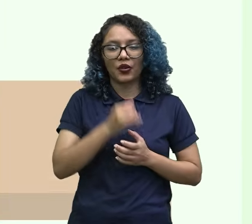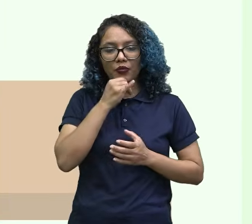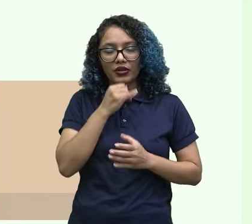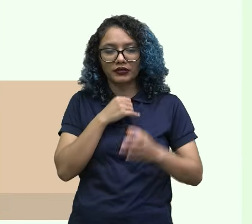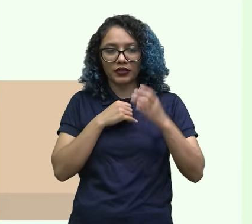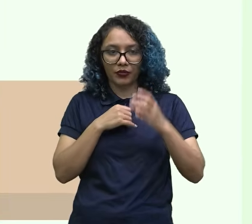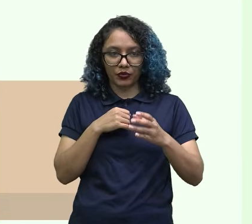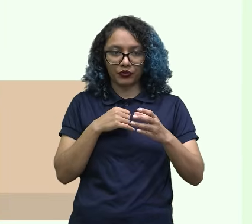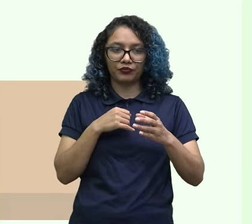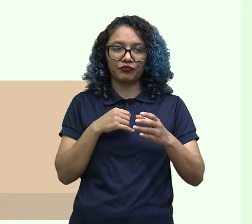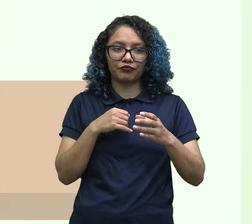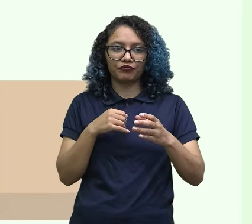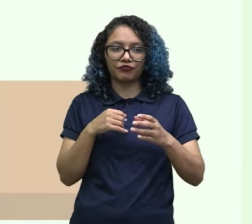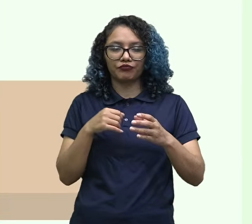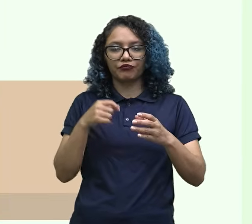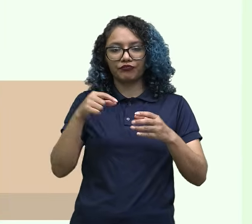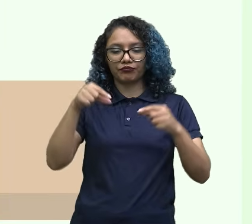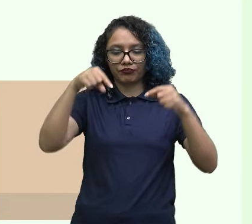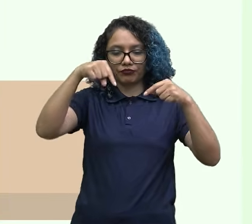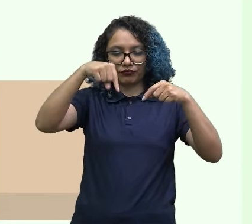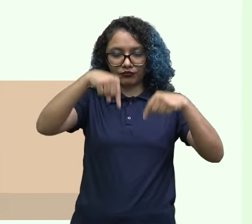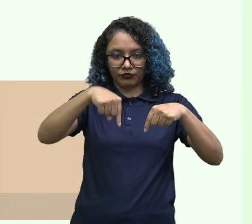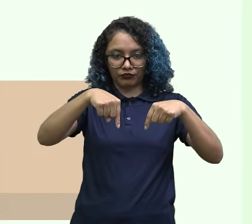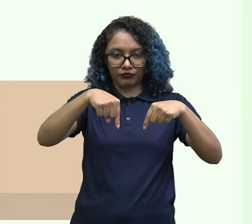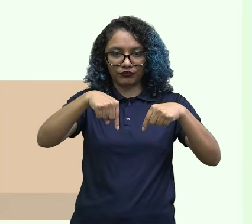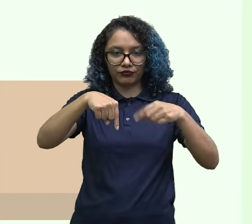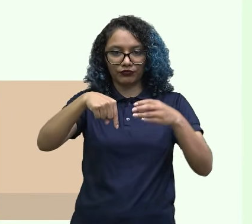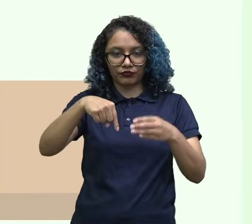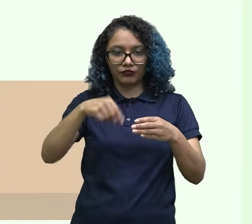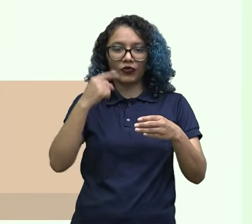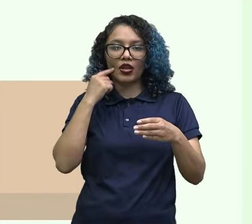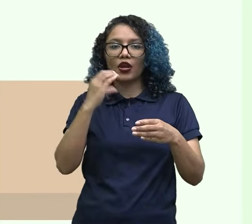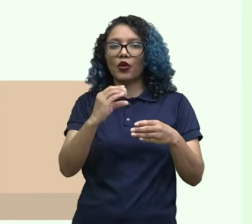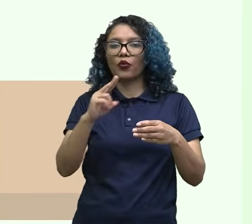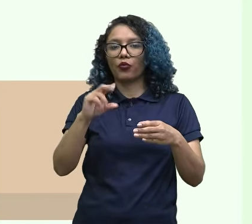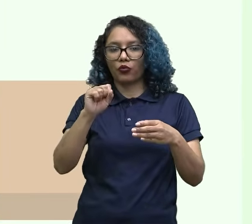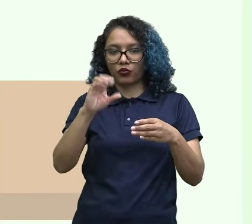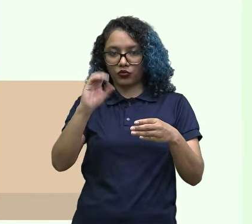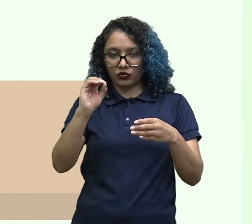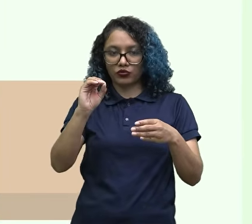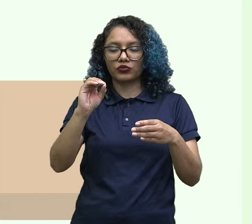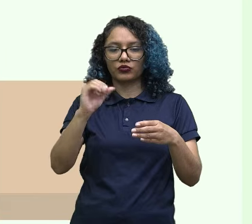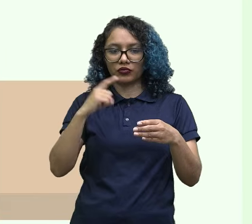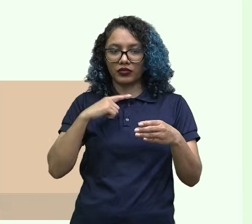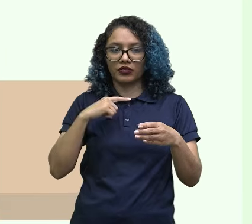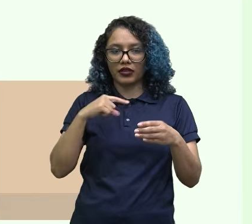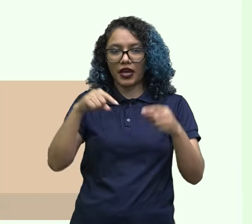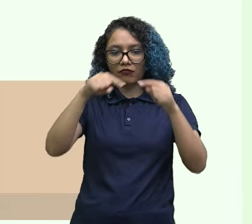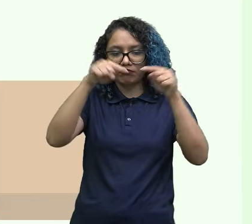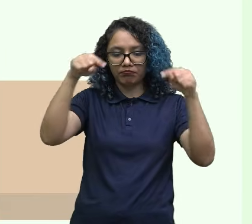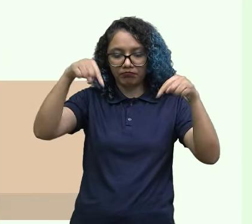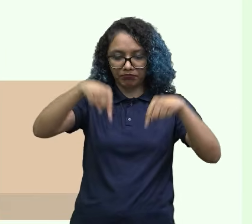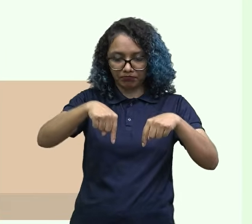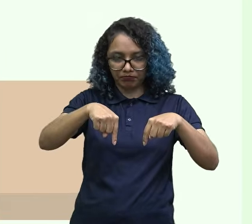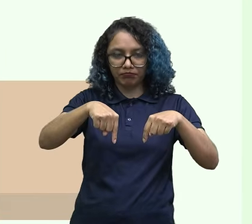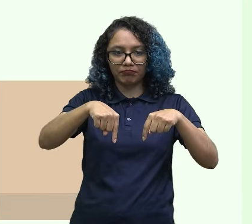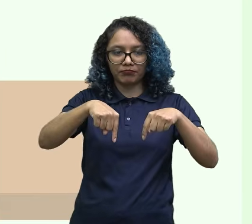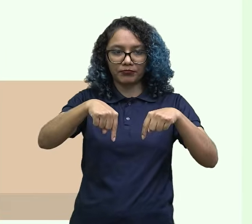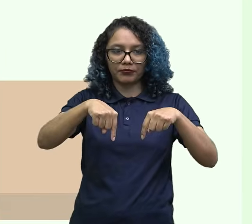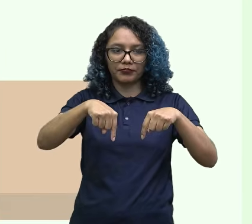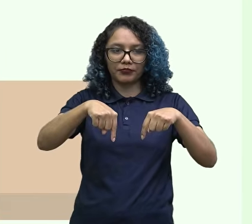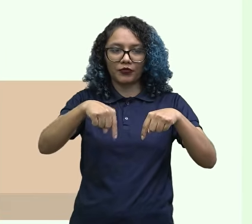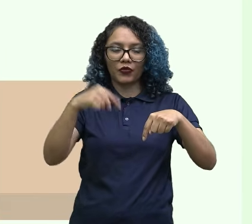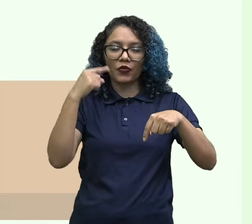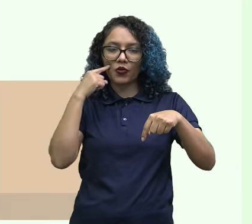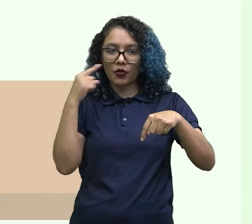seja colocada uma solução aquosa de sulfato de cobre 2, com 2 eletrodos mergulhados nela.